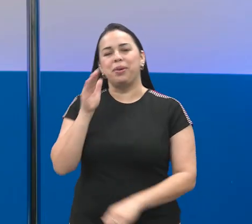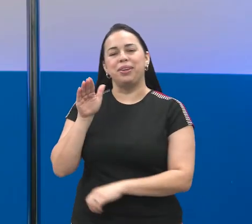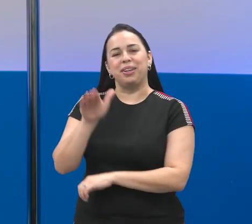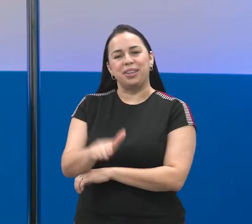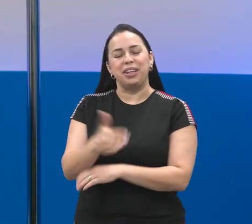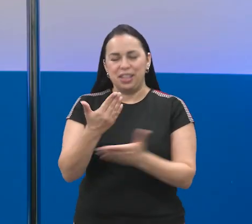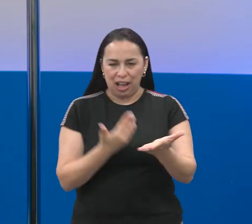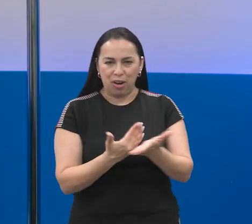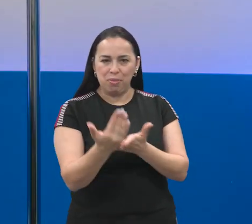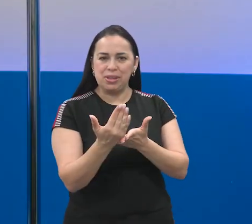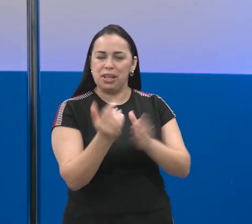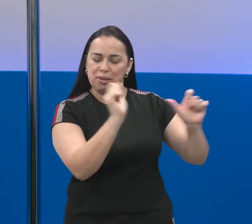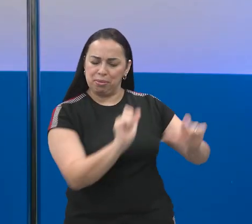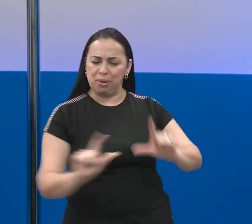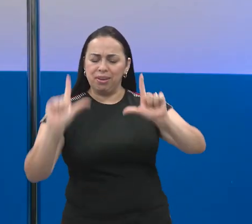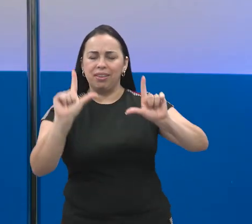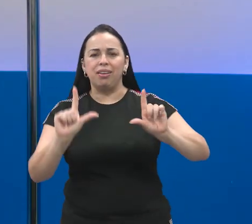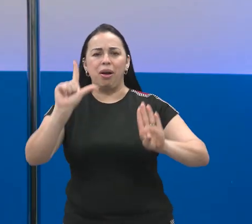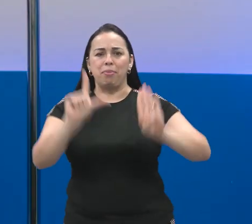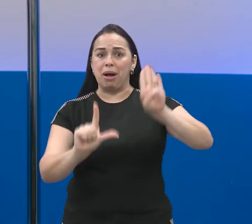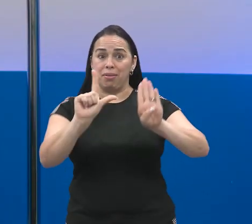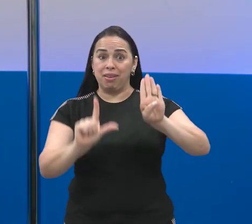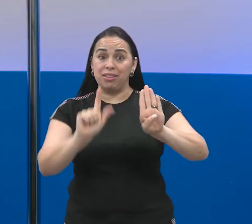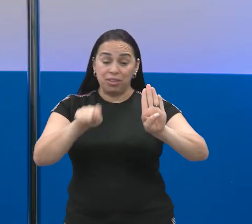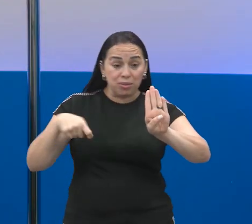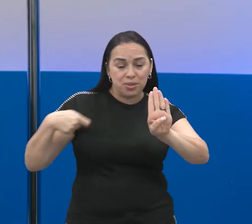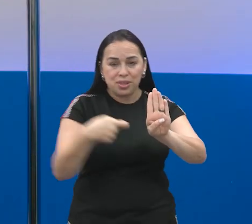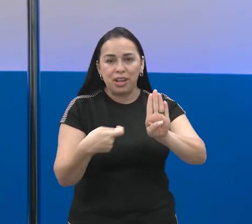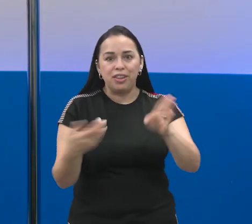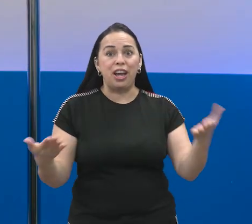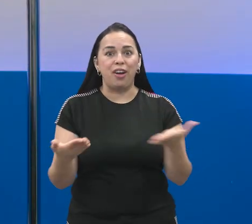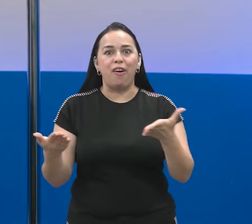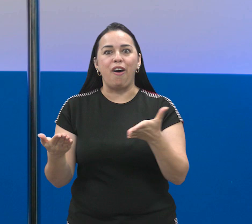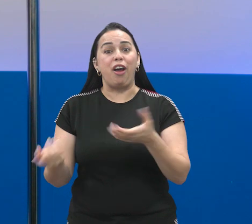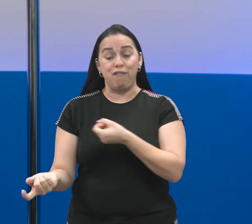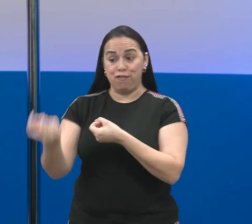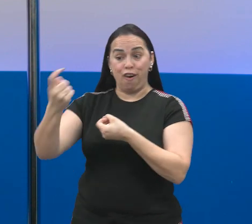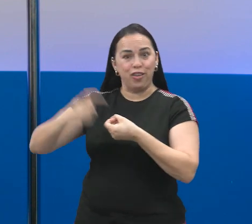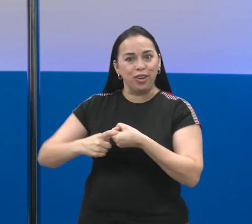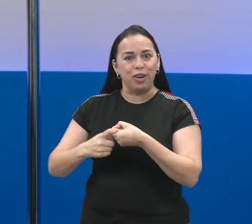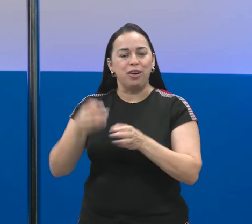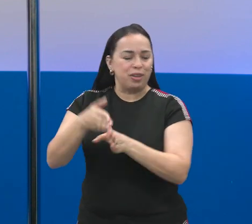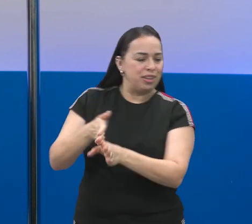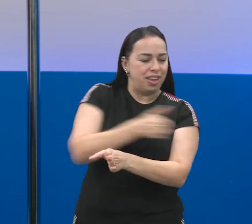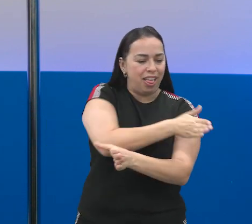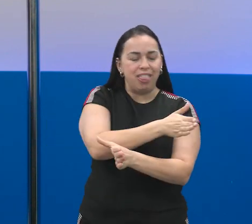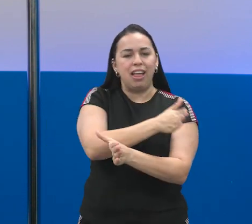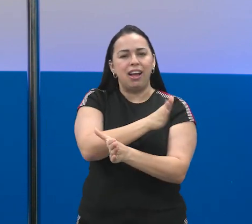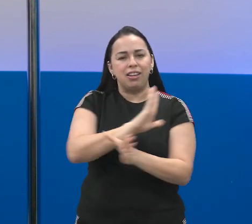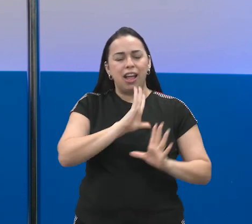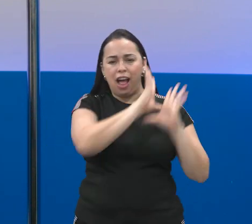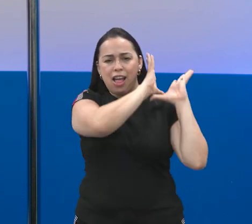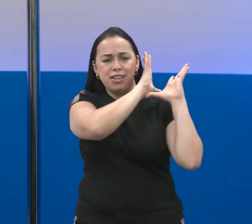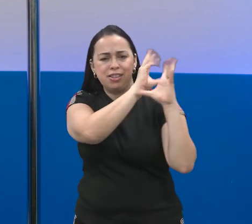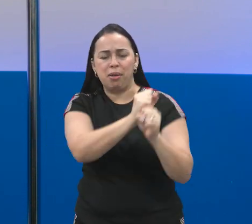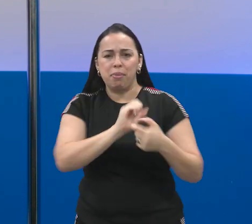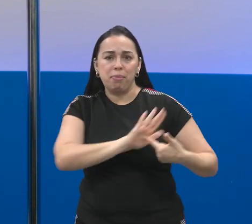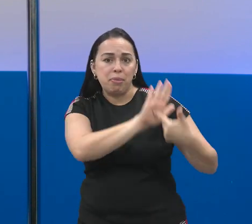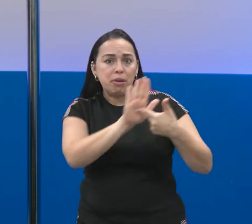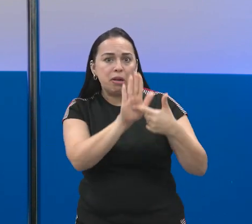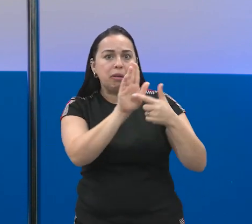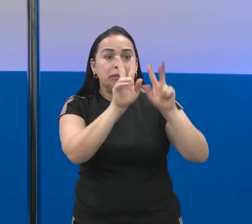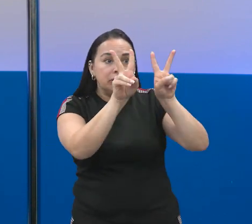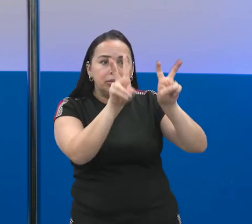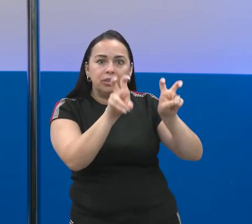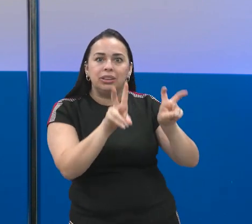Muito boa tarde, no ar o Boletim Legislativo. Estamos de volta após um período de retrospectiva em que